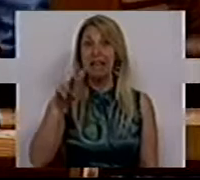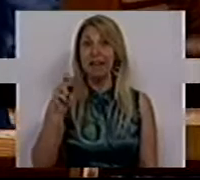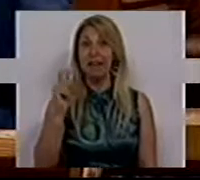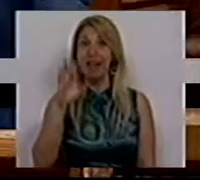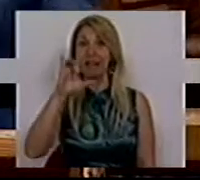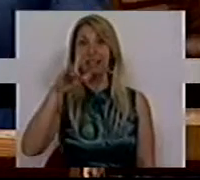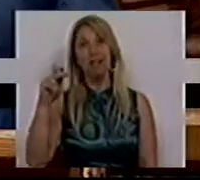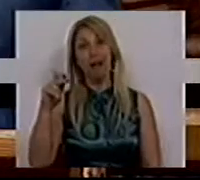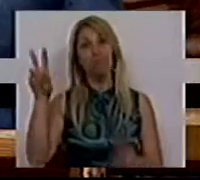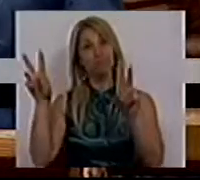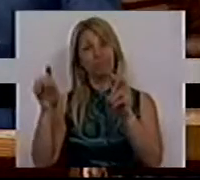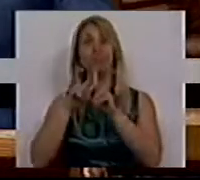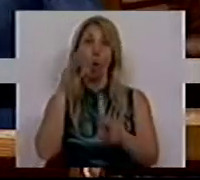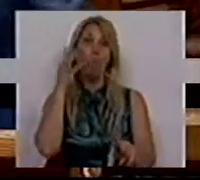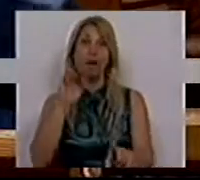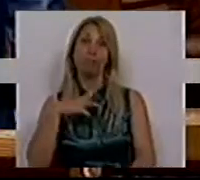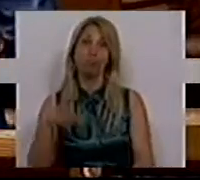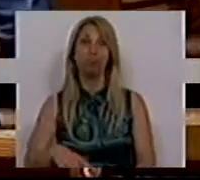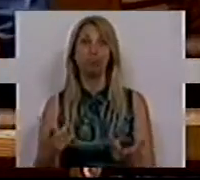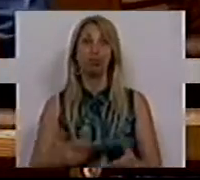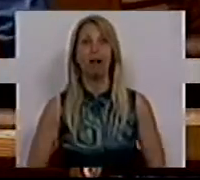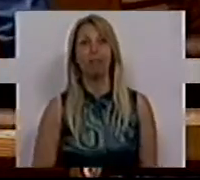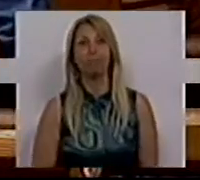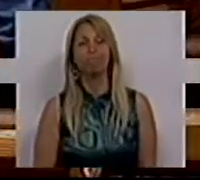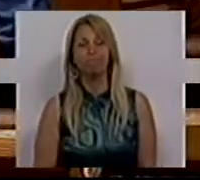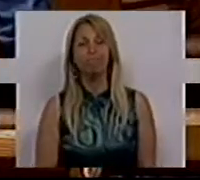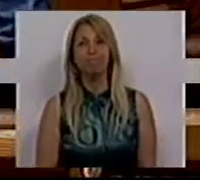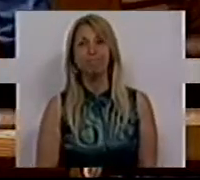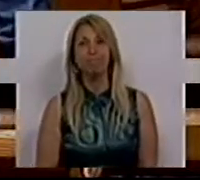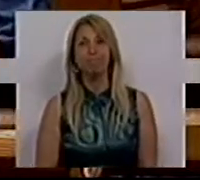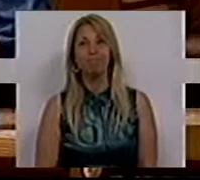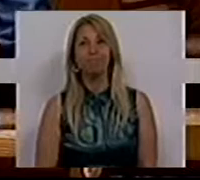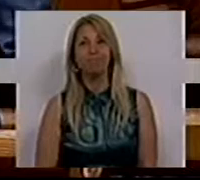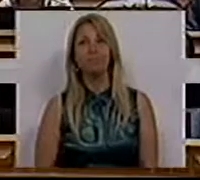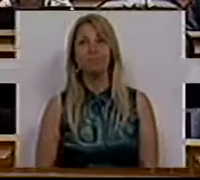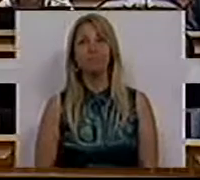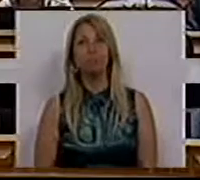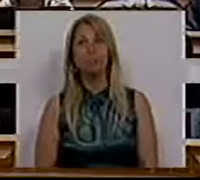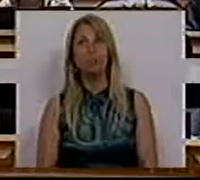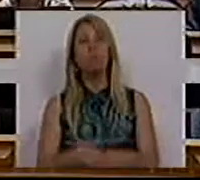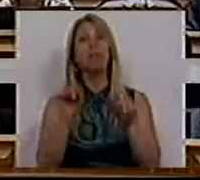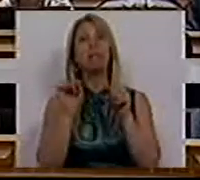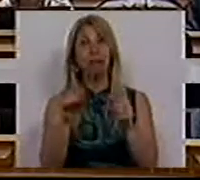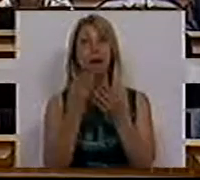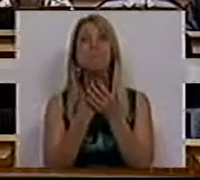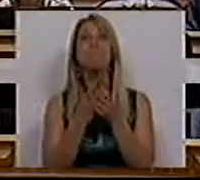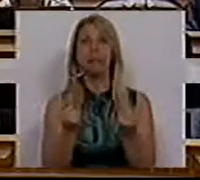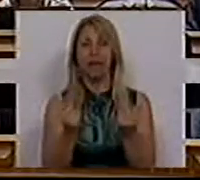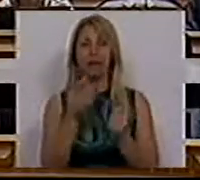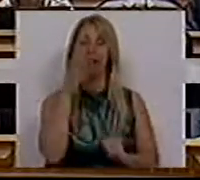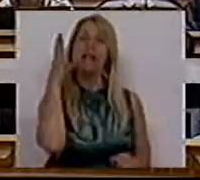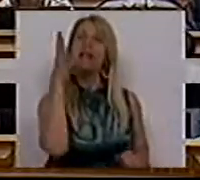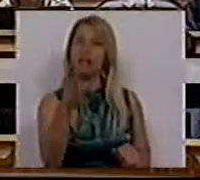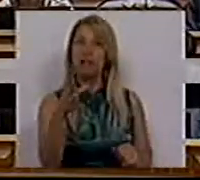E nesta matéria, E nesta matéria dizem-nos que tudo